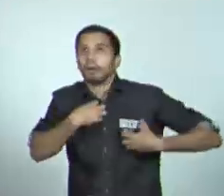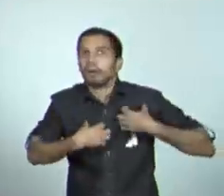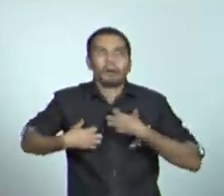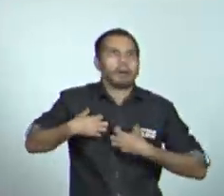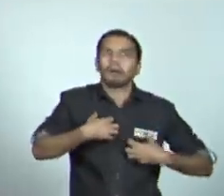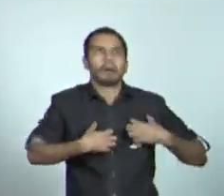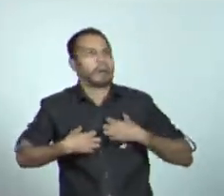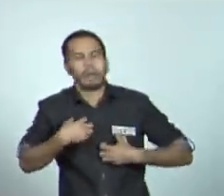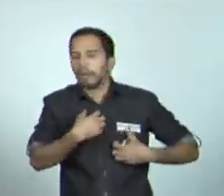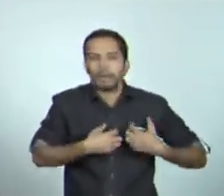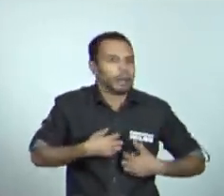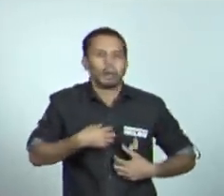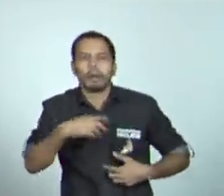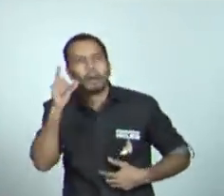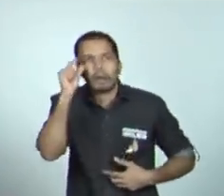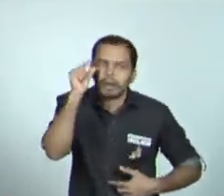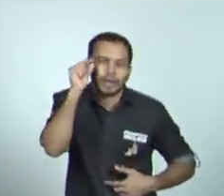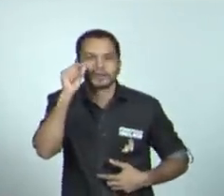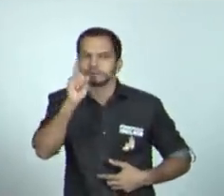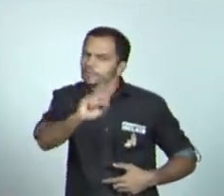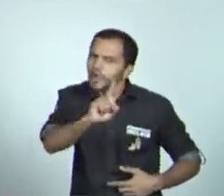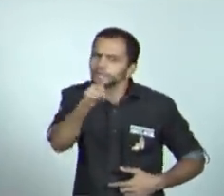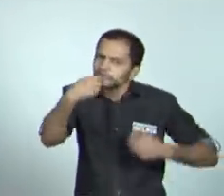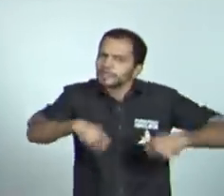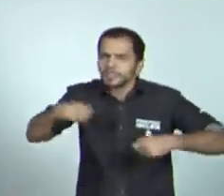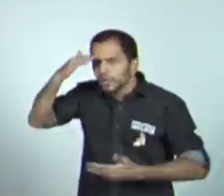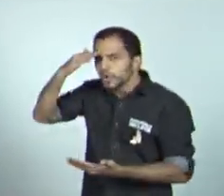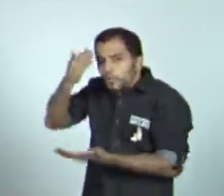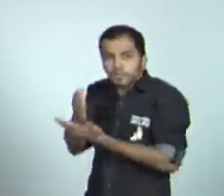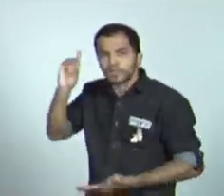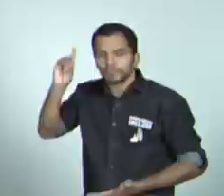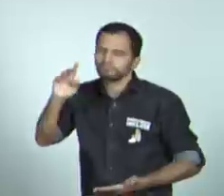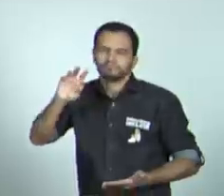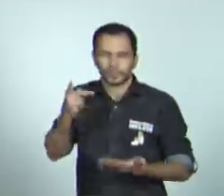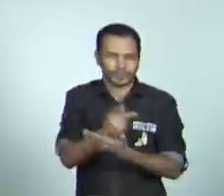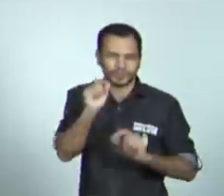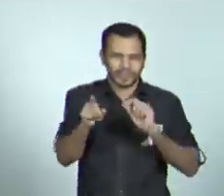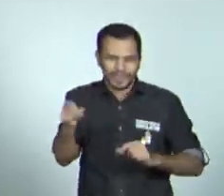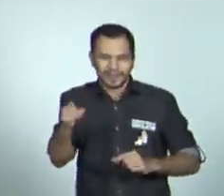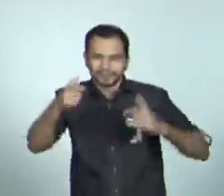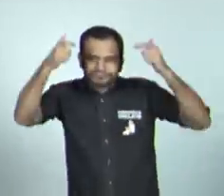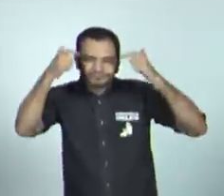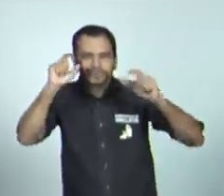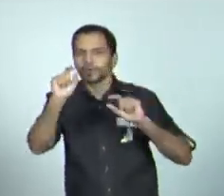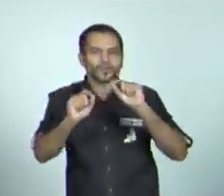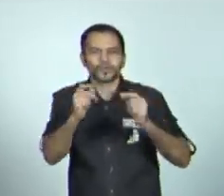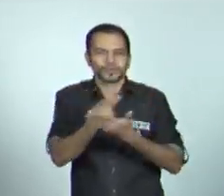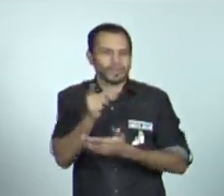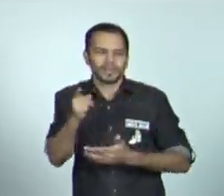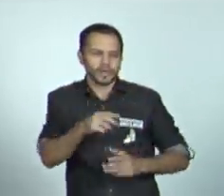universi com vocês não noite anterior no dia em que herodes iria submetê-lo a julgamento pedro estava